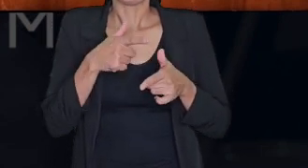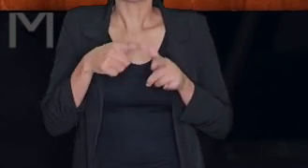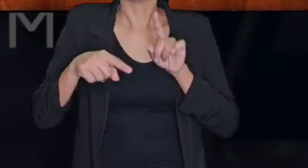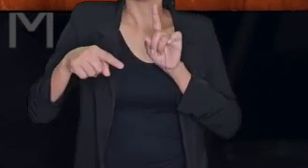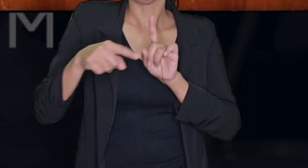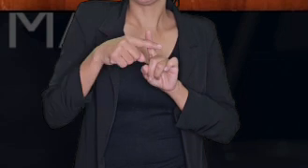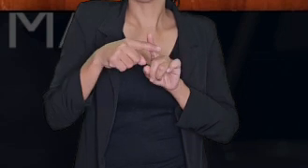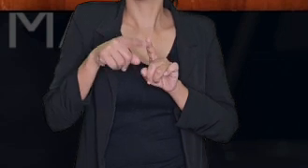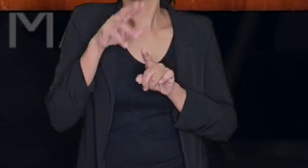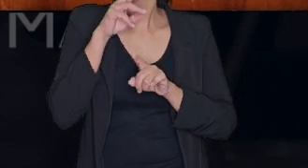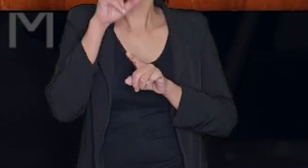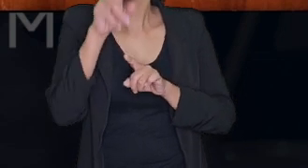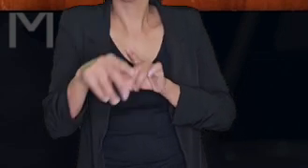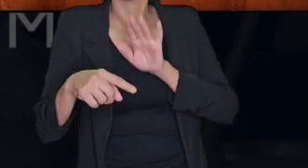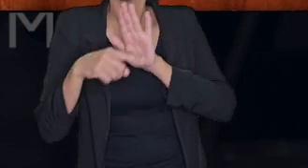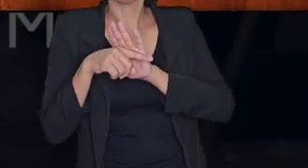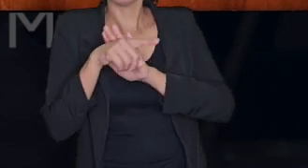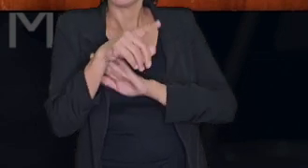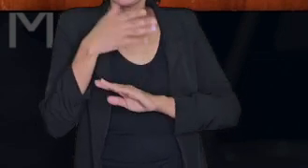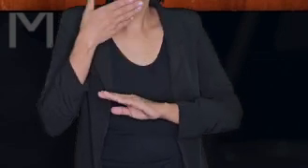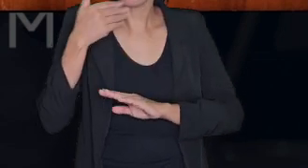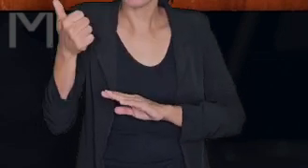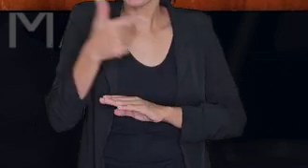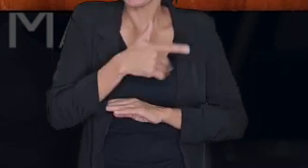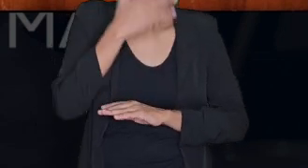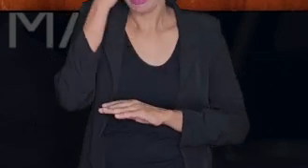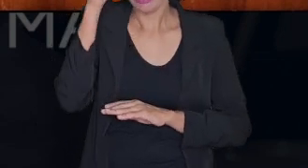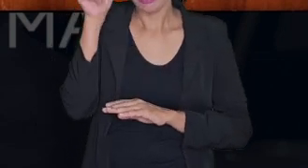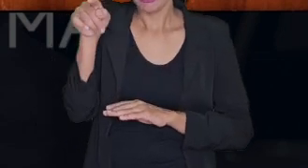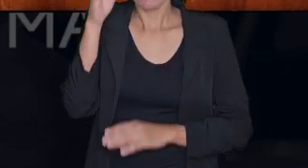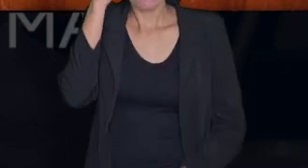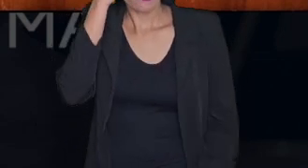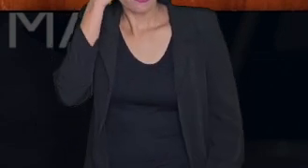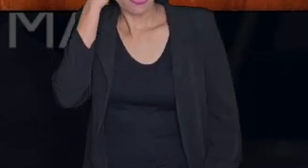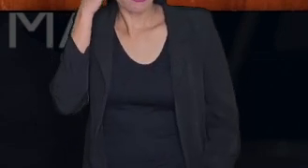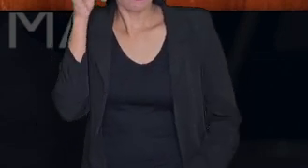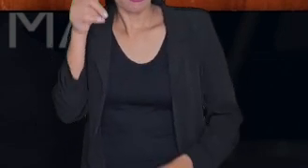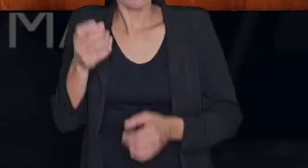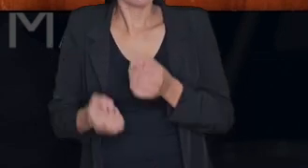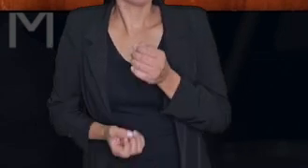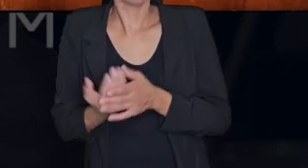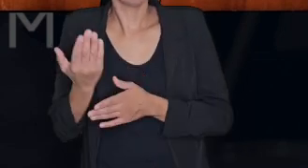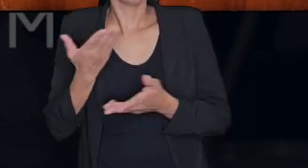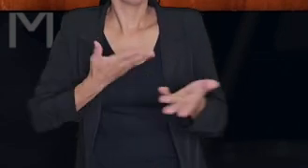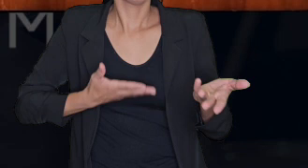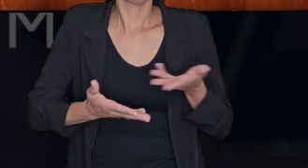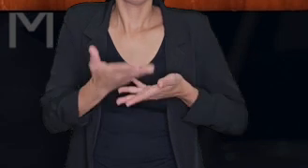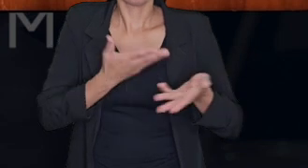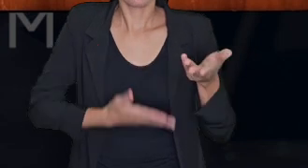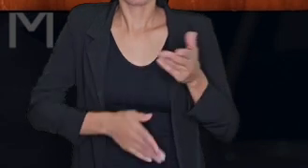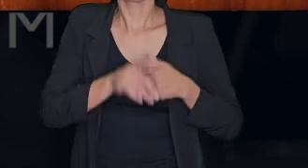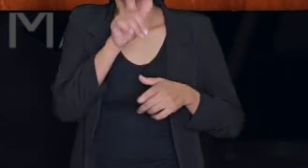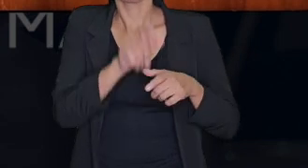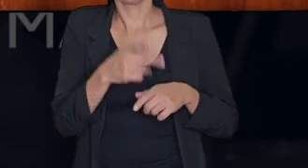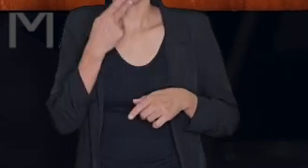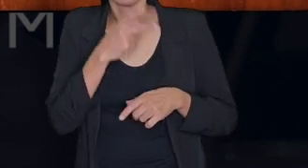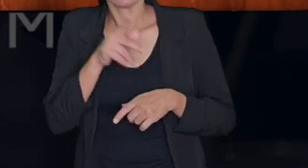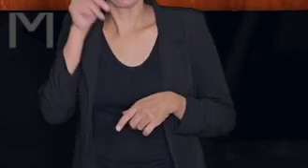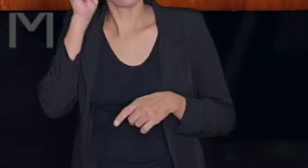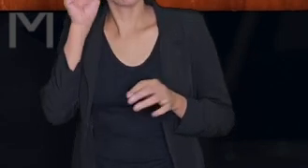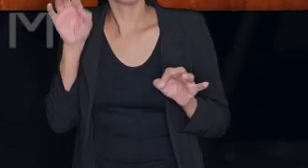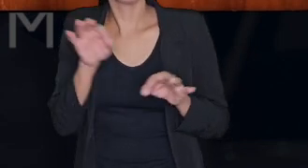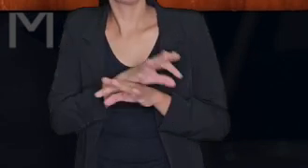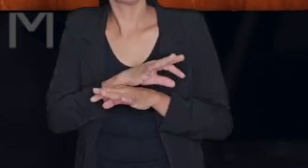foi expedida a certidão positiva com efeito de negativa. Você vai querer ser mais realista do que o rei? Se o próprio credor tributário